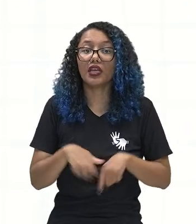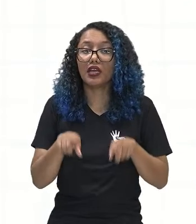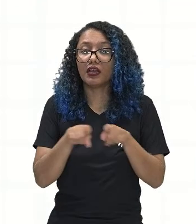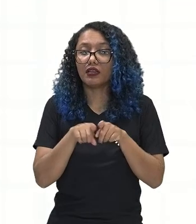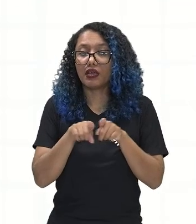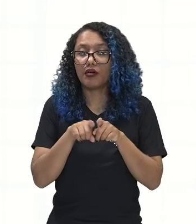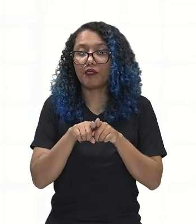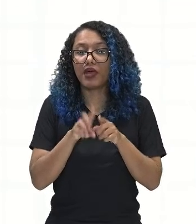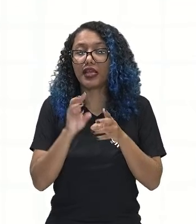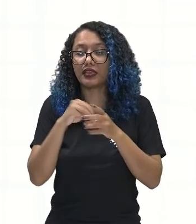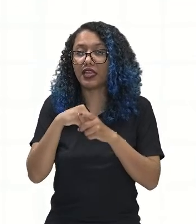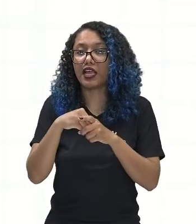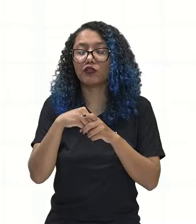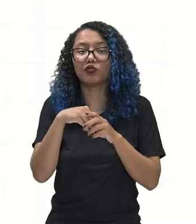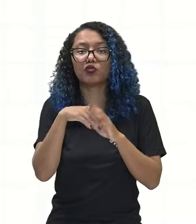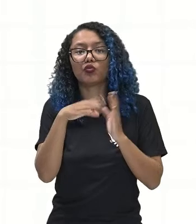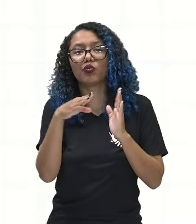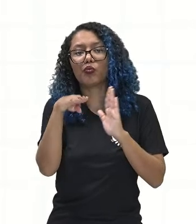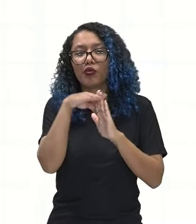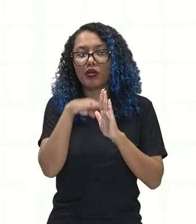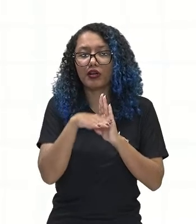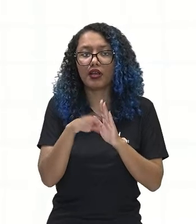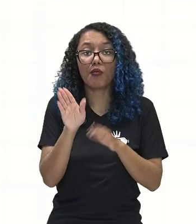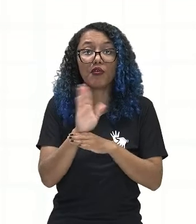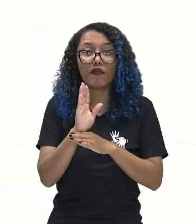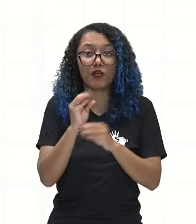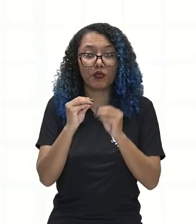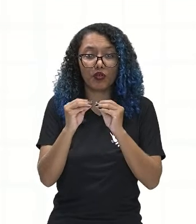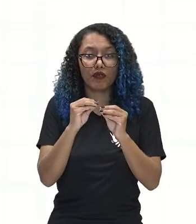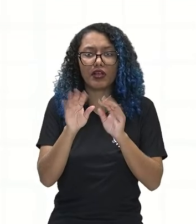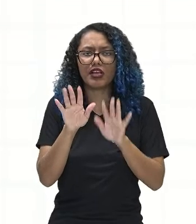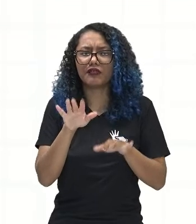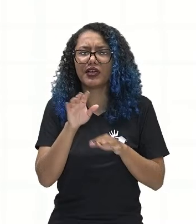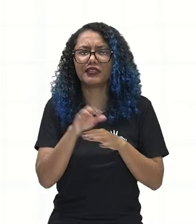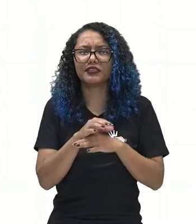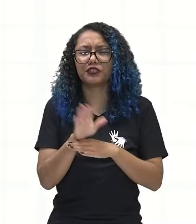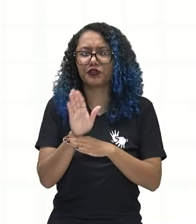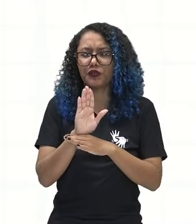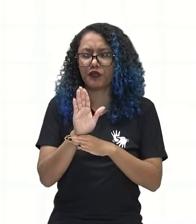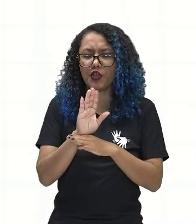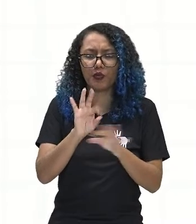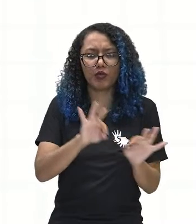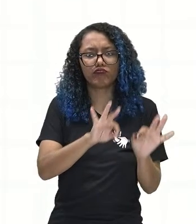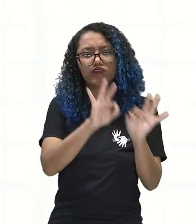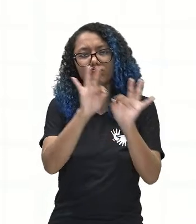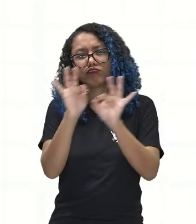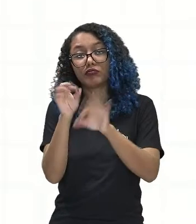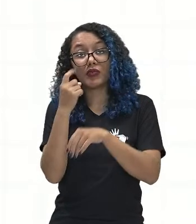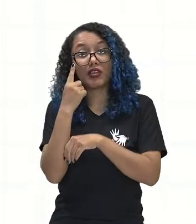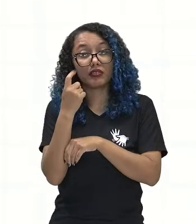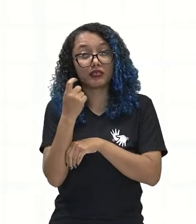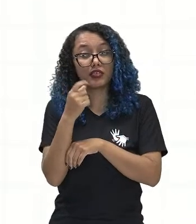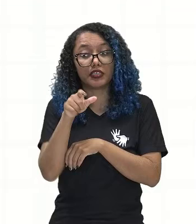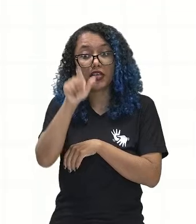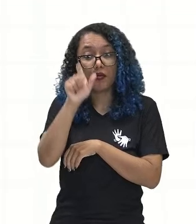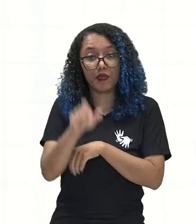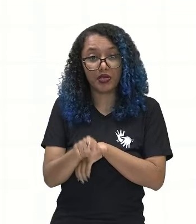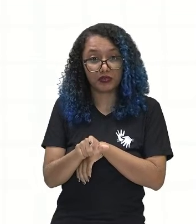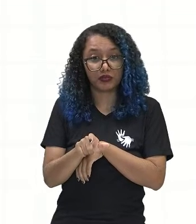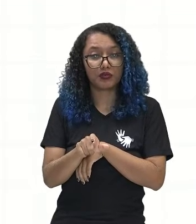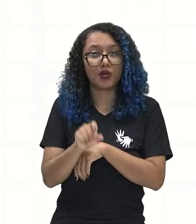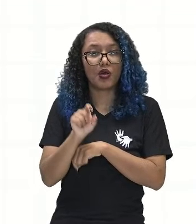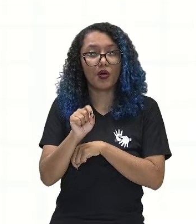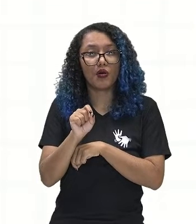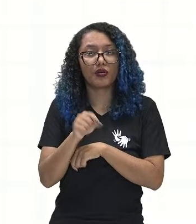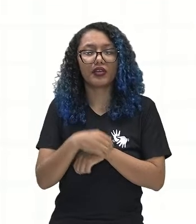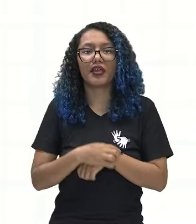programas, filmes e novelas. Você está assistindo um filme interessante, o personagem, de repente, vai